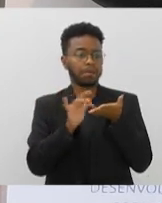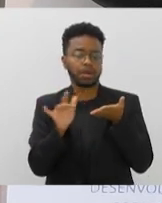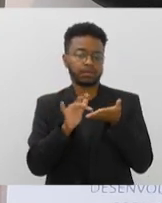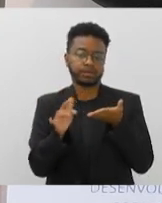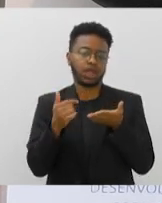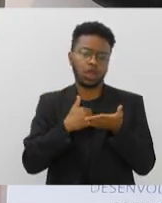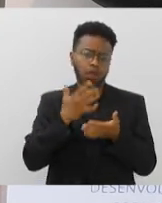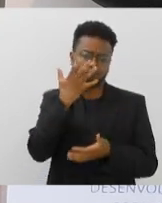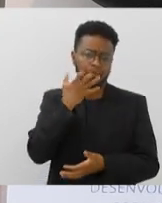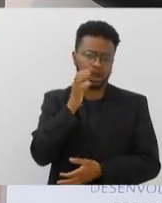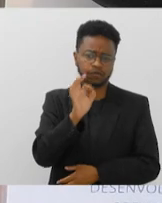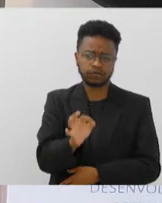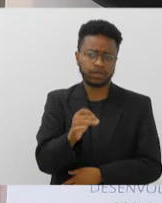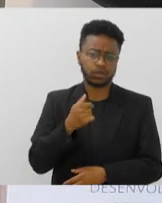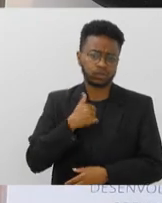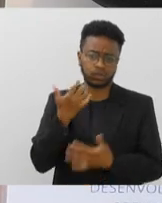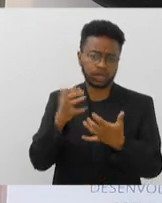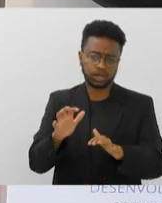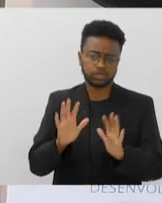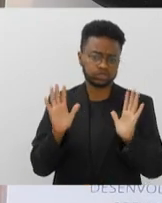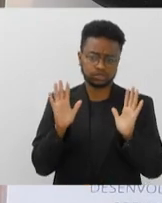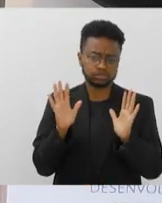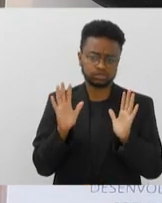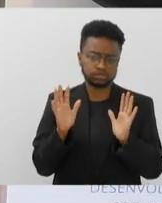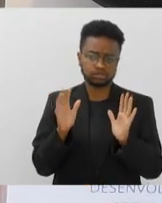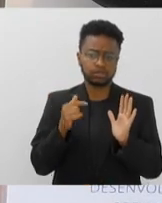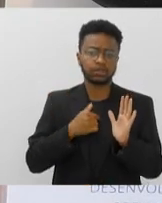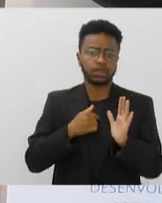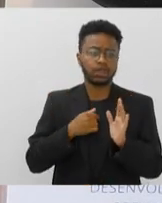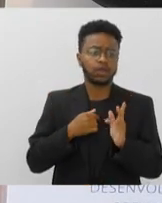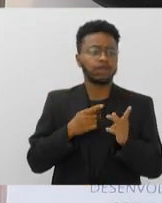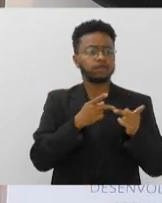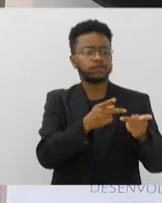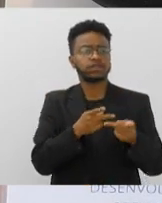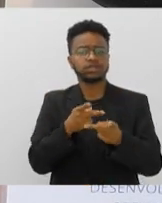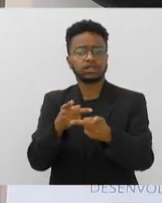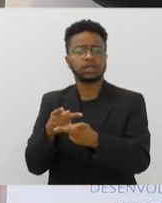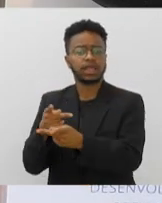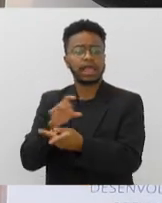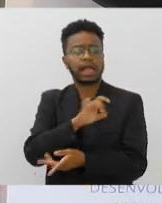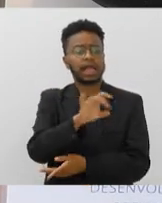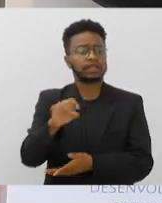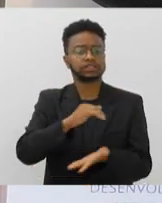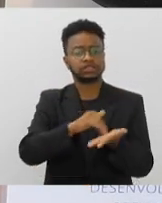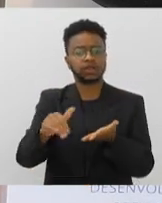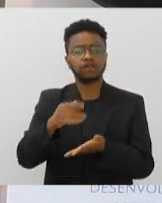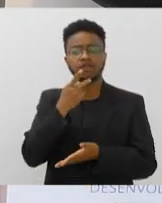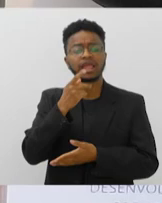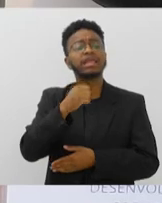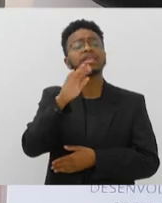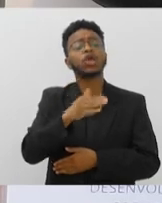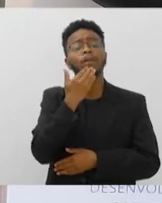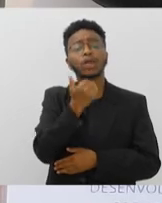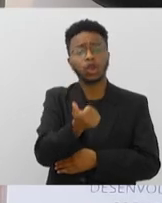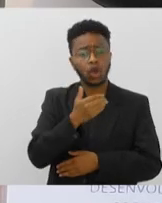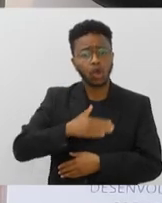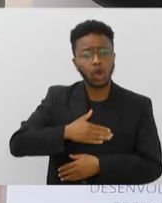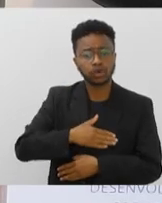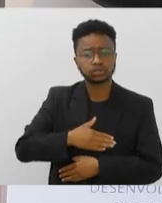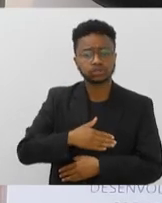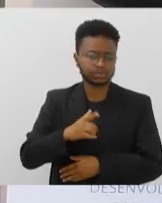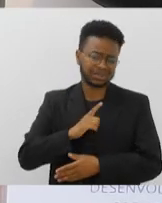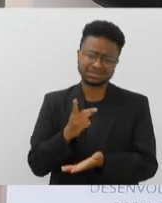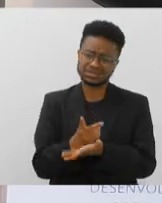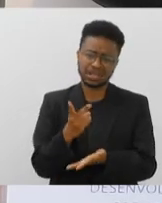Sou braba mesmo e eu não quis mais e fui em cada secretário falei não quem é o que você tem de melhor Ah eu fulando Que gosta sempre tem na